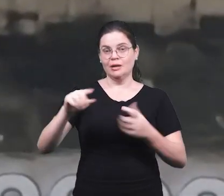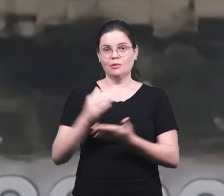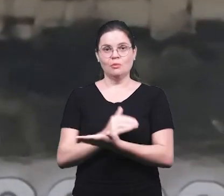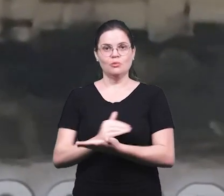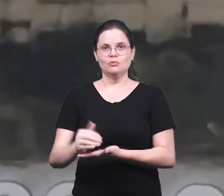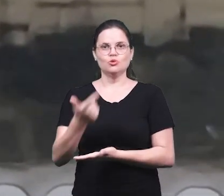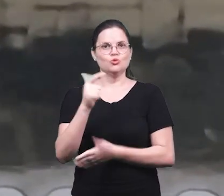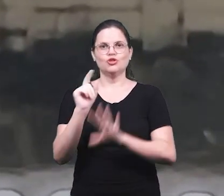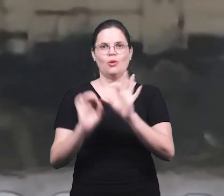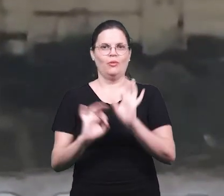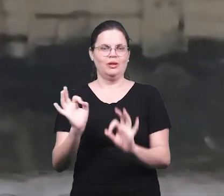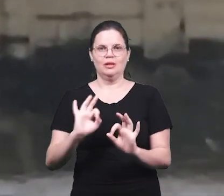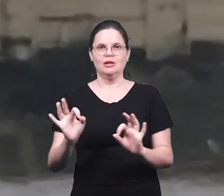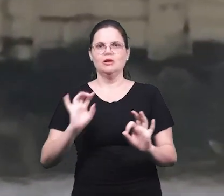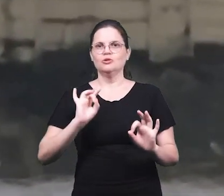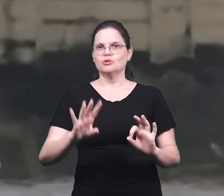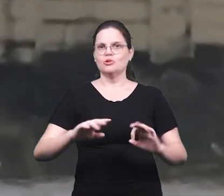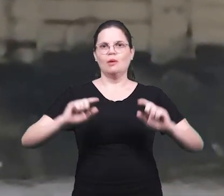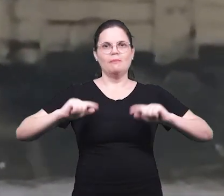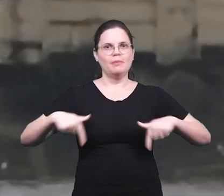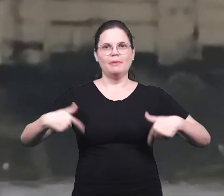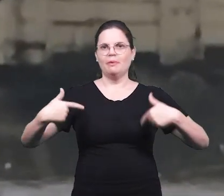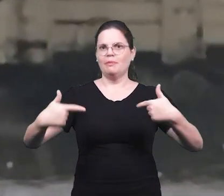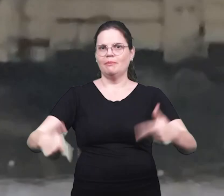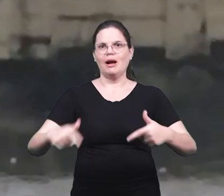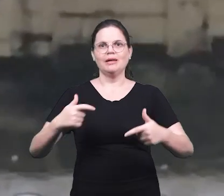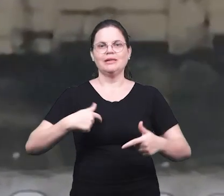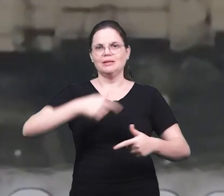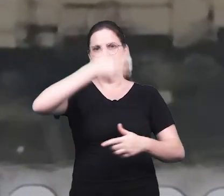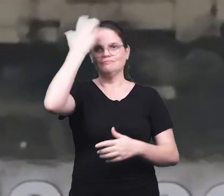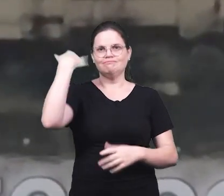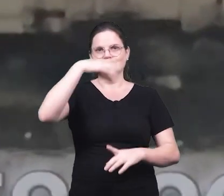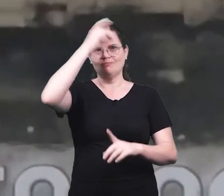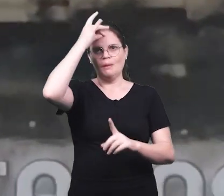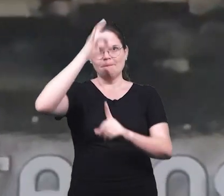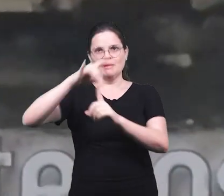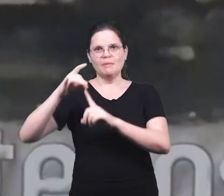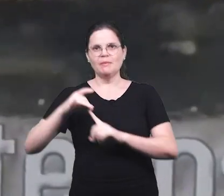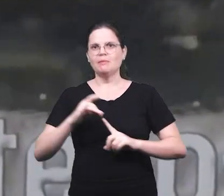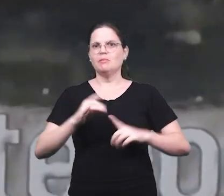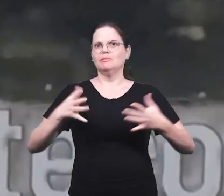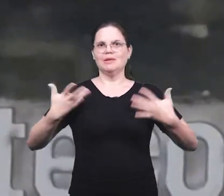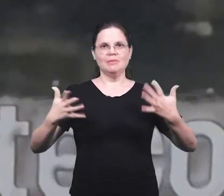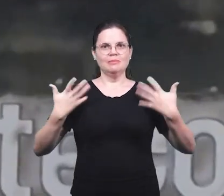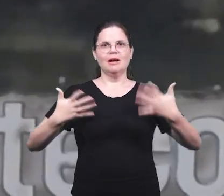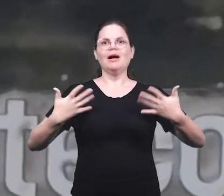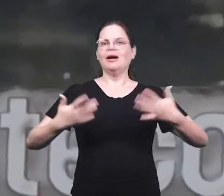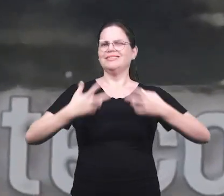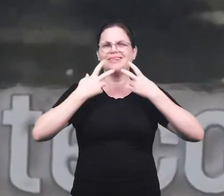manifestação, e eles, então, eram bem avivados, né?